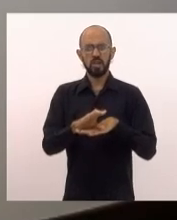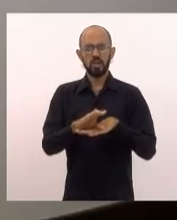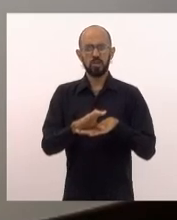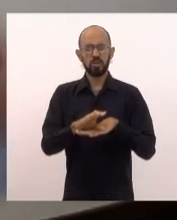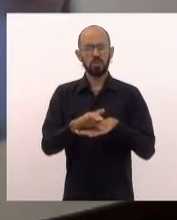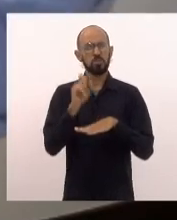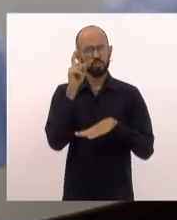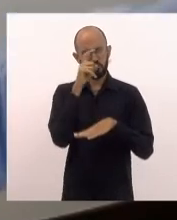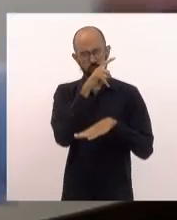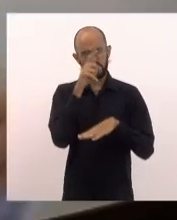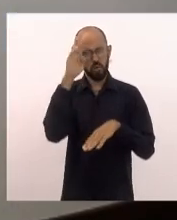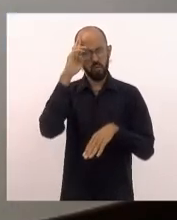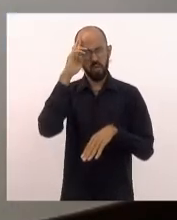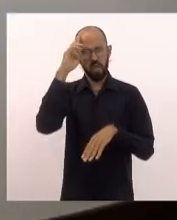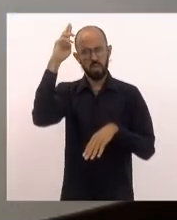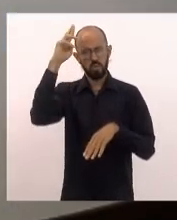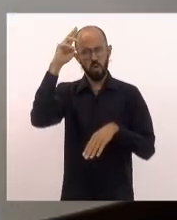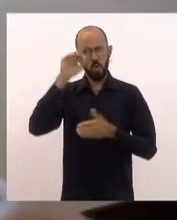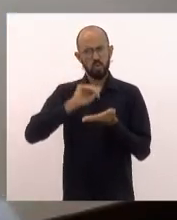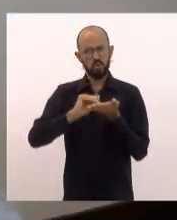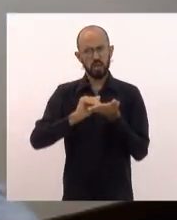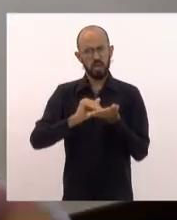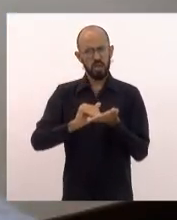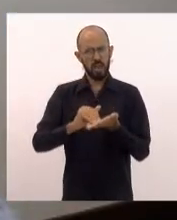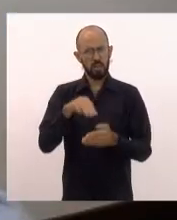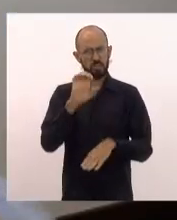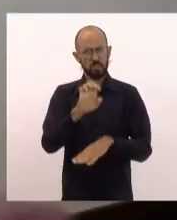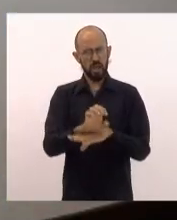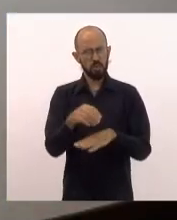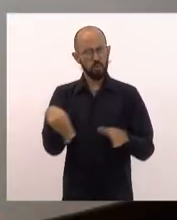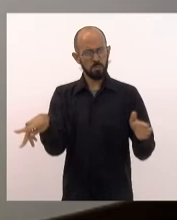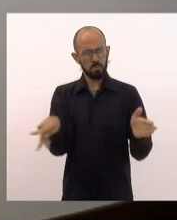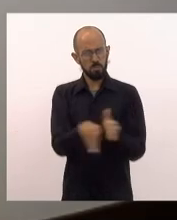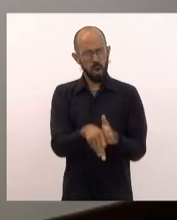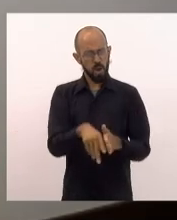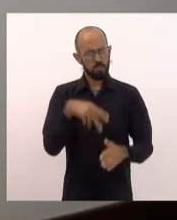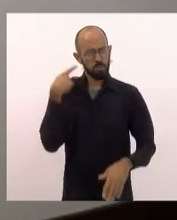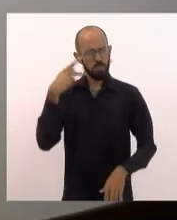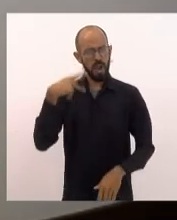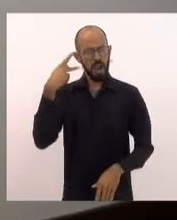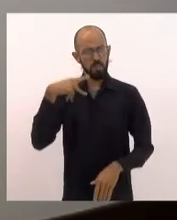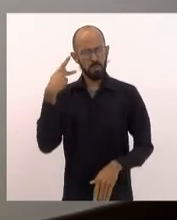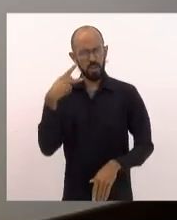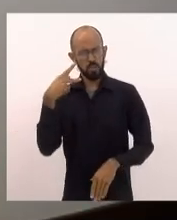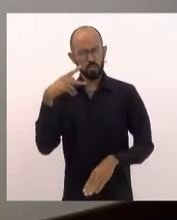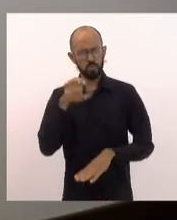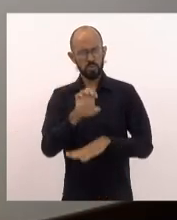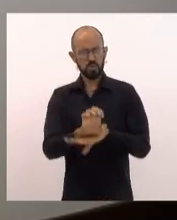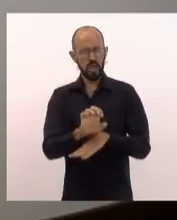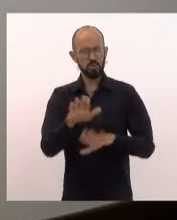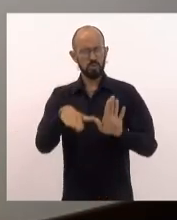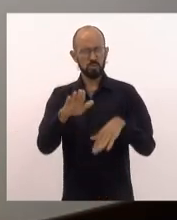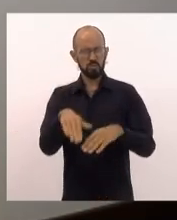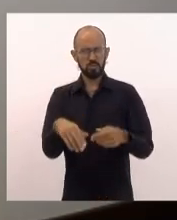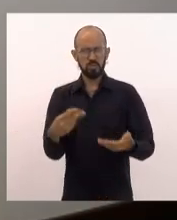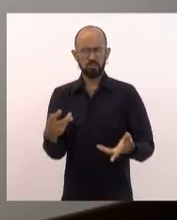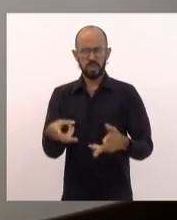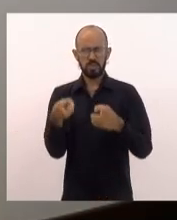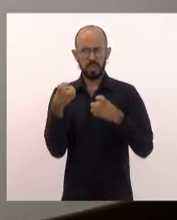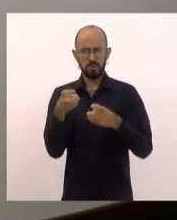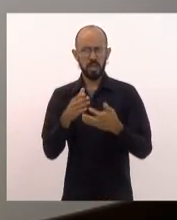reitor, secretário de Estado, o próprio parlamento estadual, muitas vezes, vê suas leis